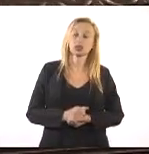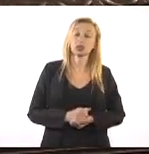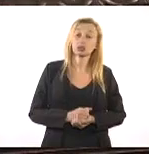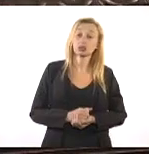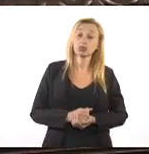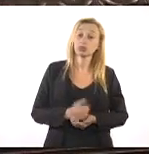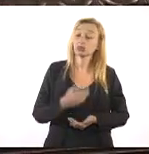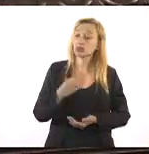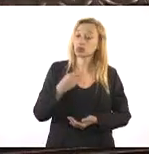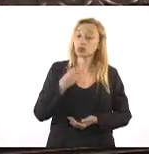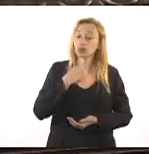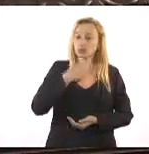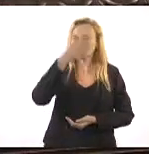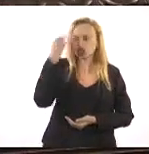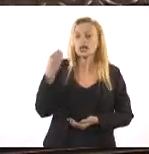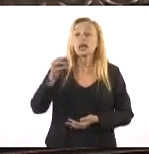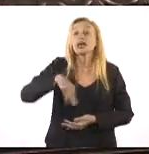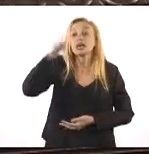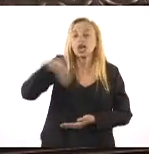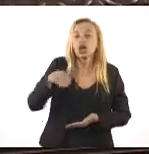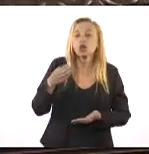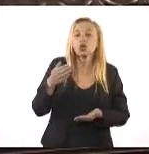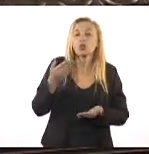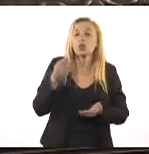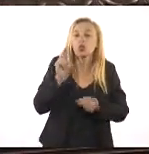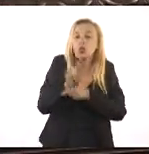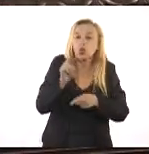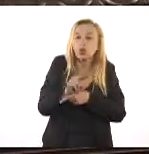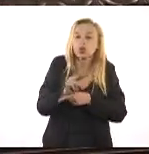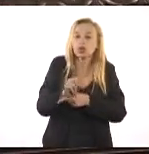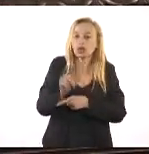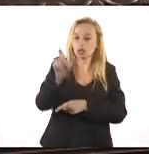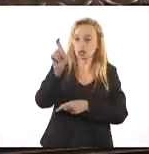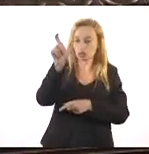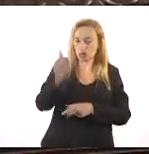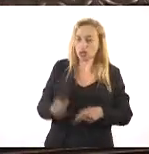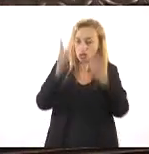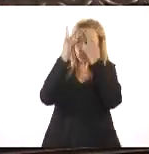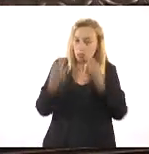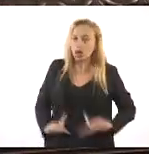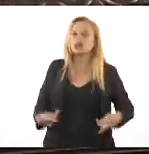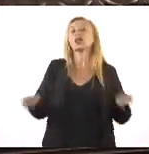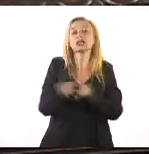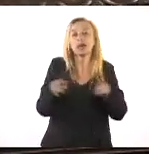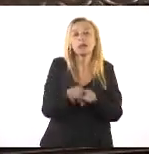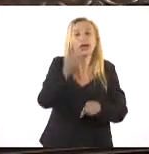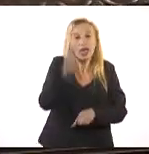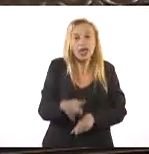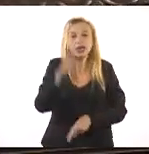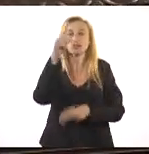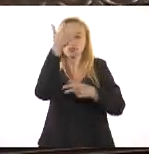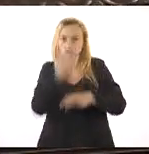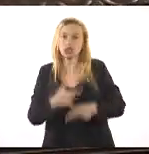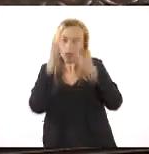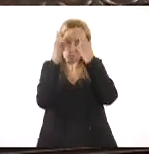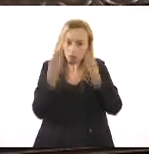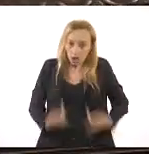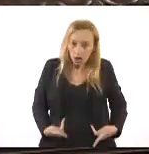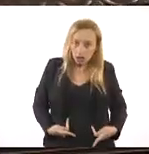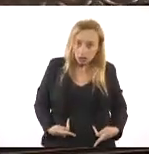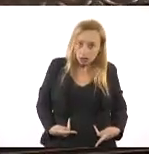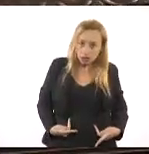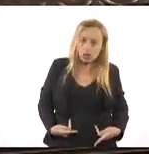cuida de um ser humano também é ser humano, também tem as